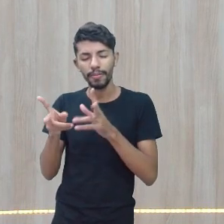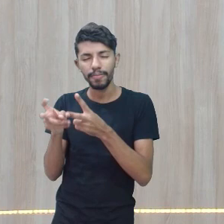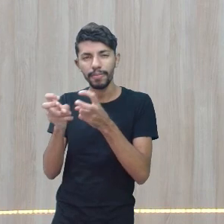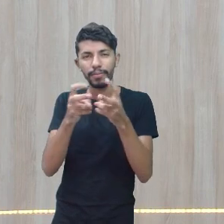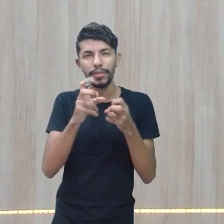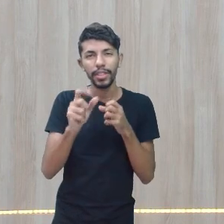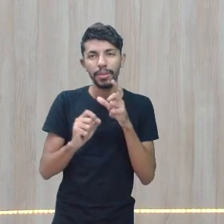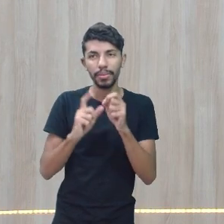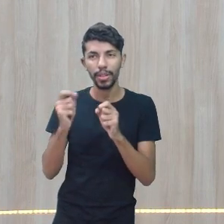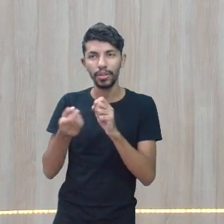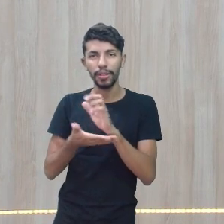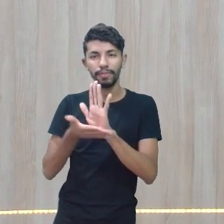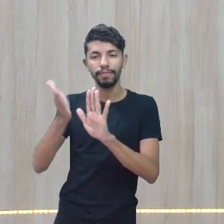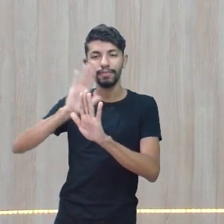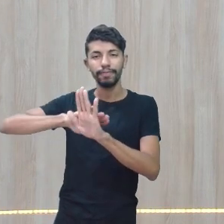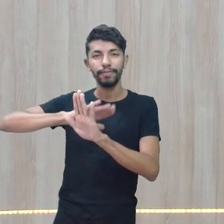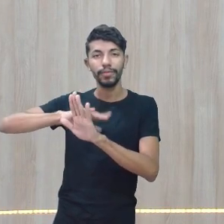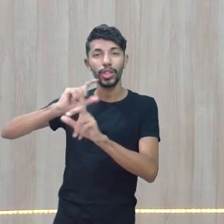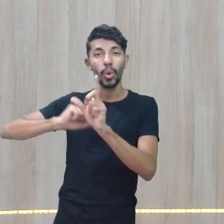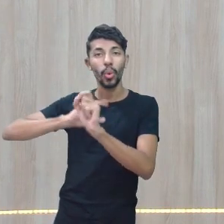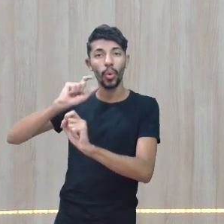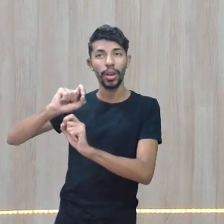Nas entrelinhas,